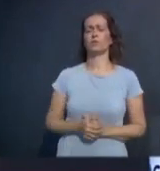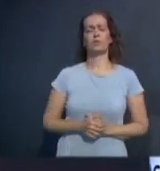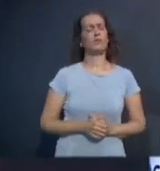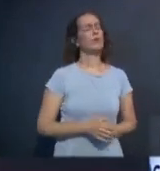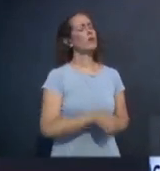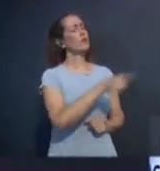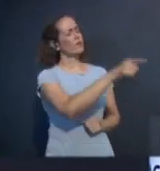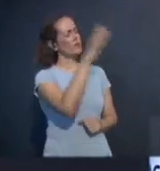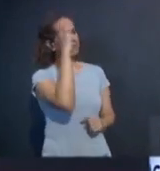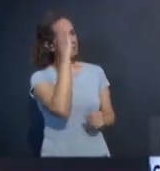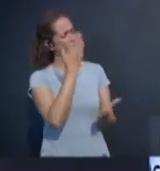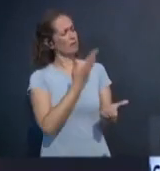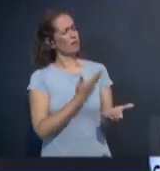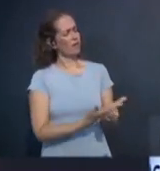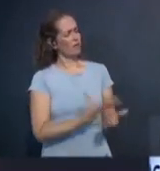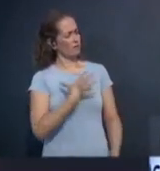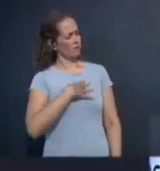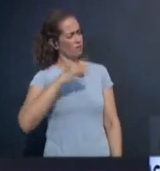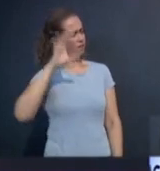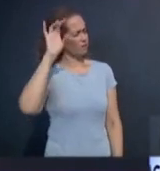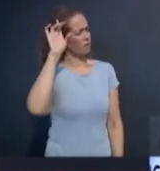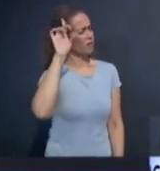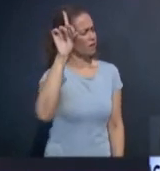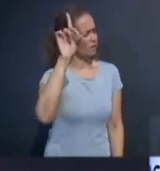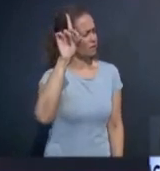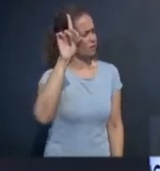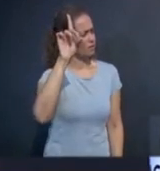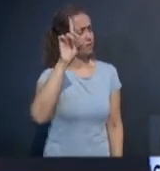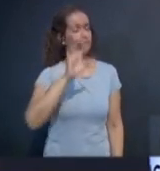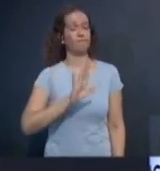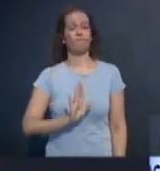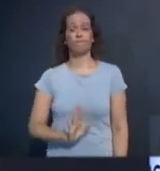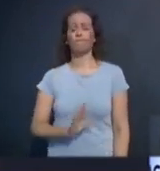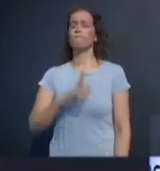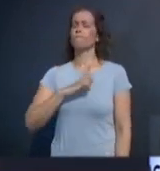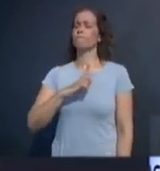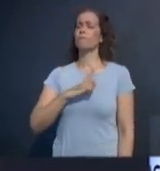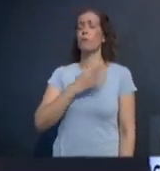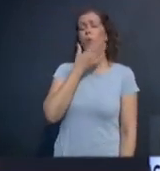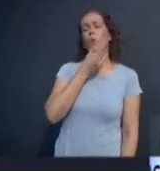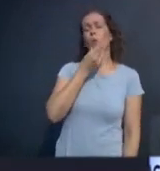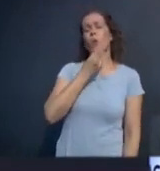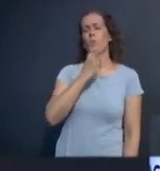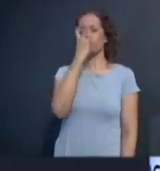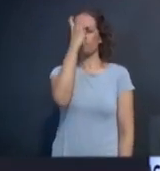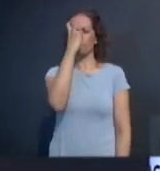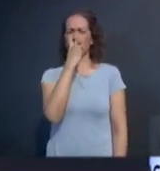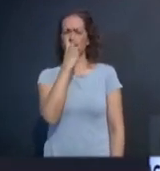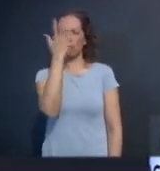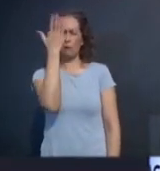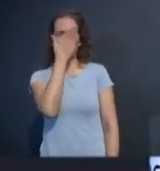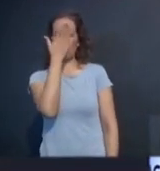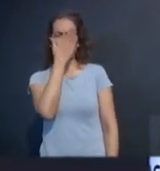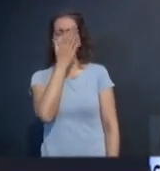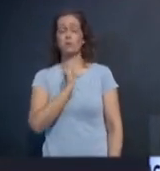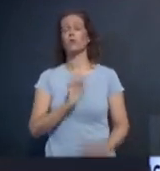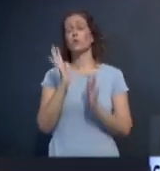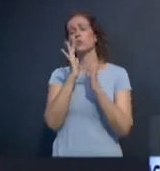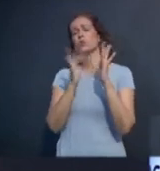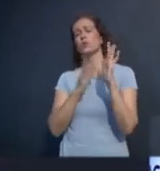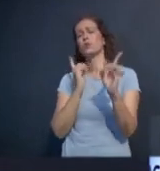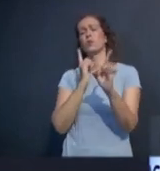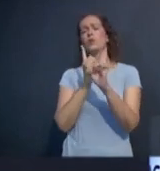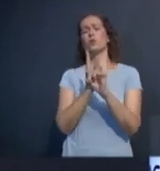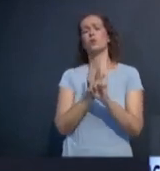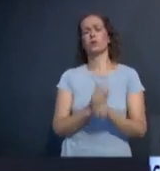Filho do Homem?" Jesus cura aquele cego. E quando Jesus o encontra, ele não pergunta para